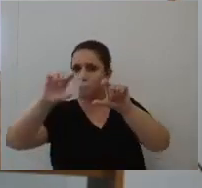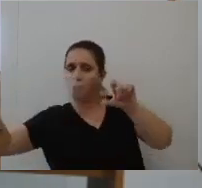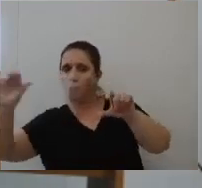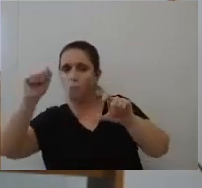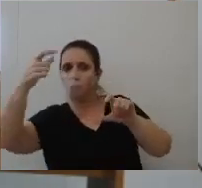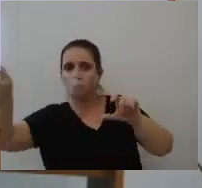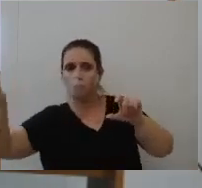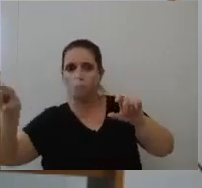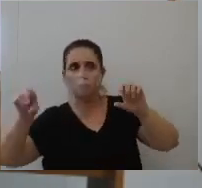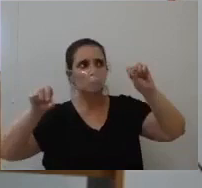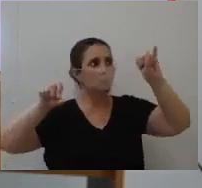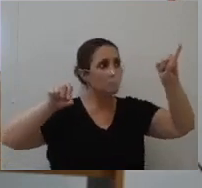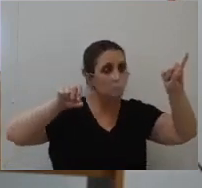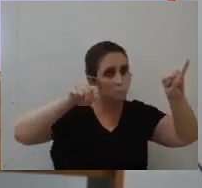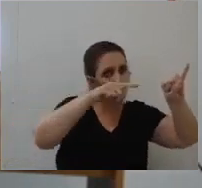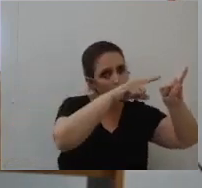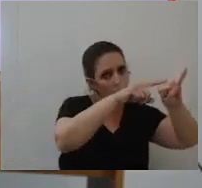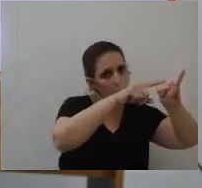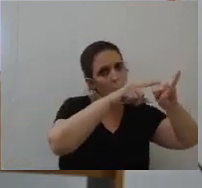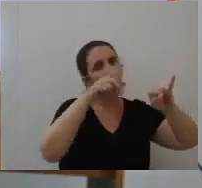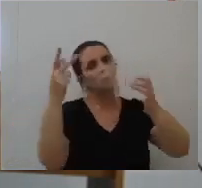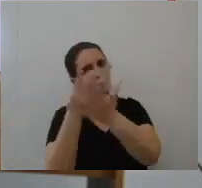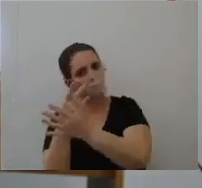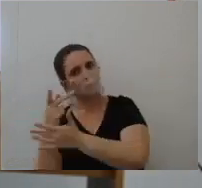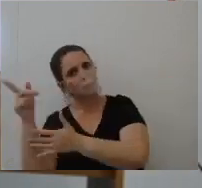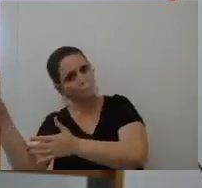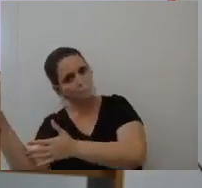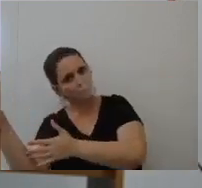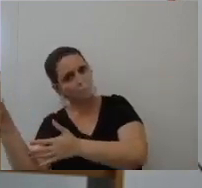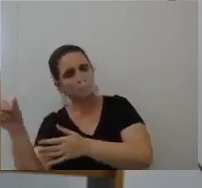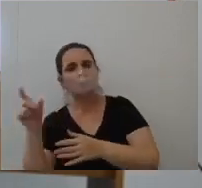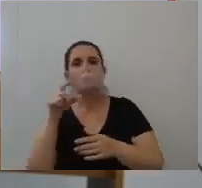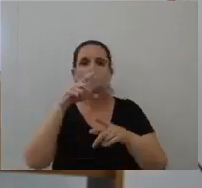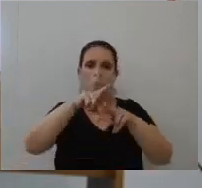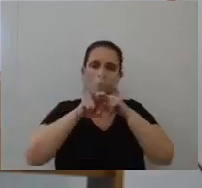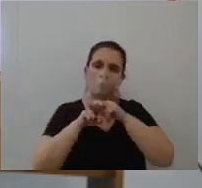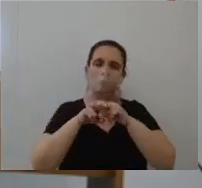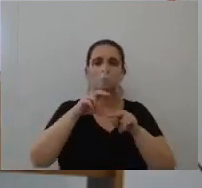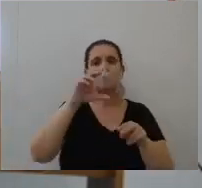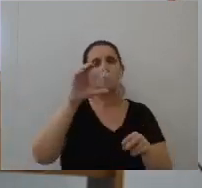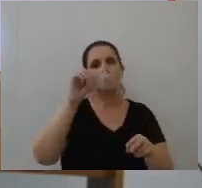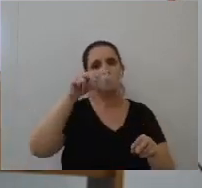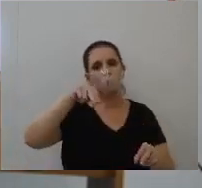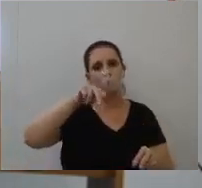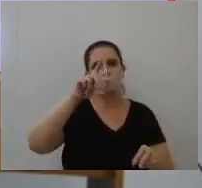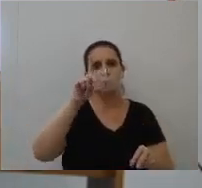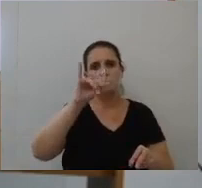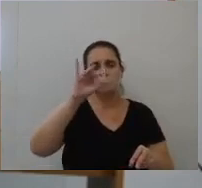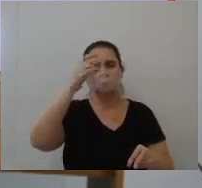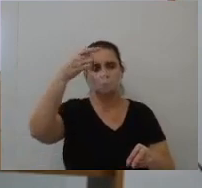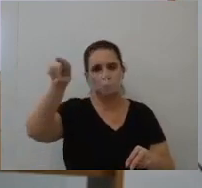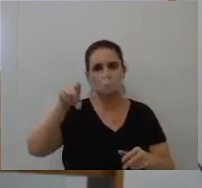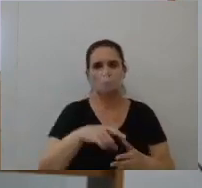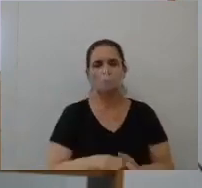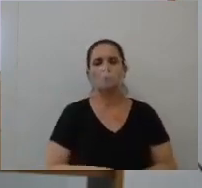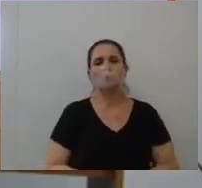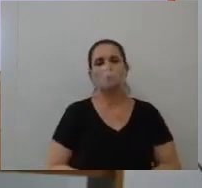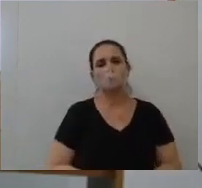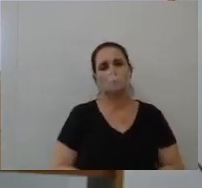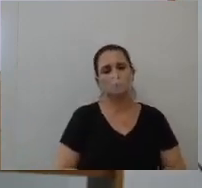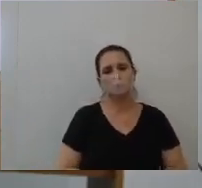ela está condicionada a uma outra. Por isso que a ideia de condição são as conjunções